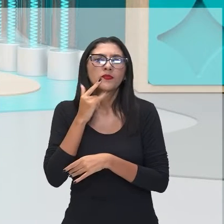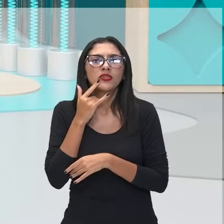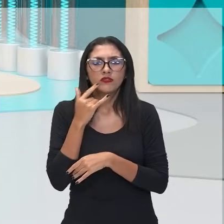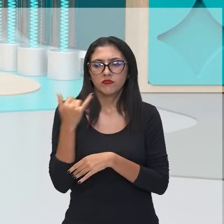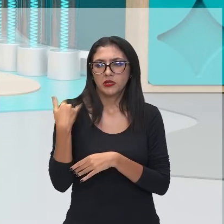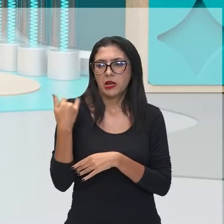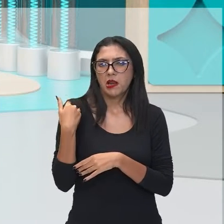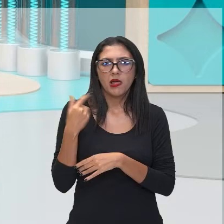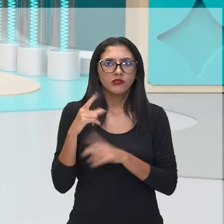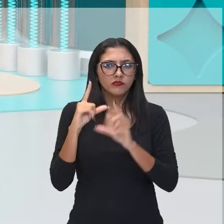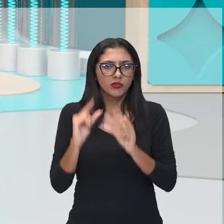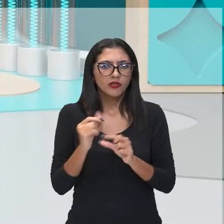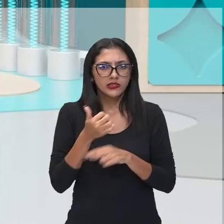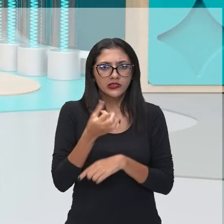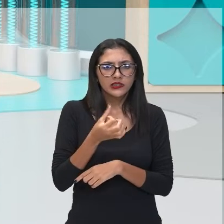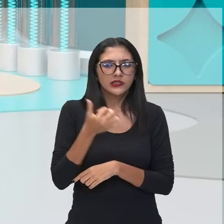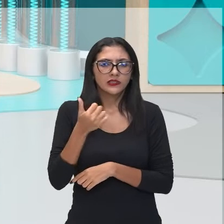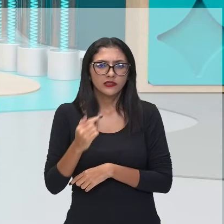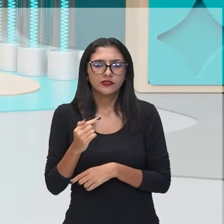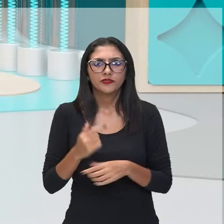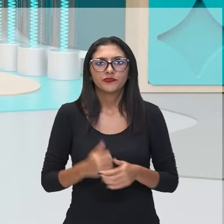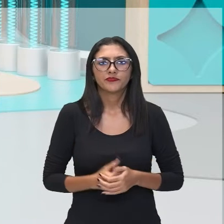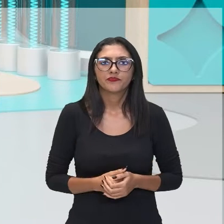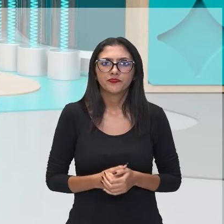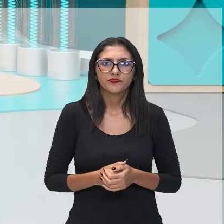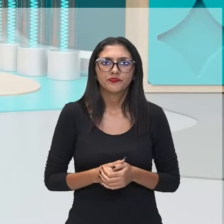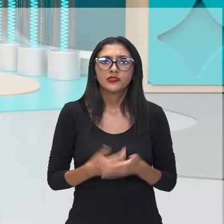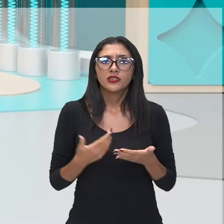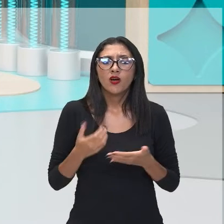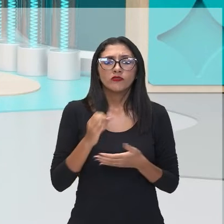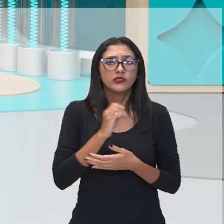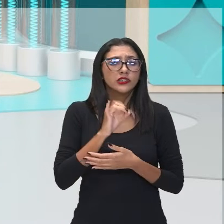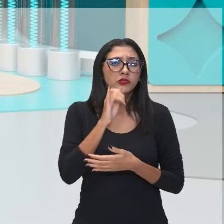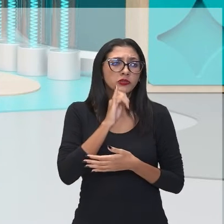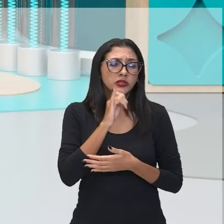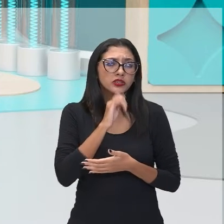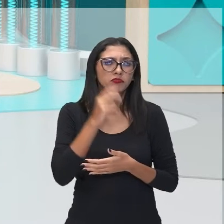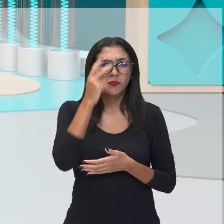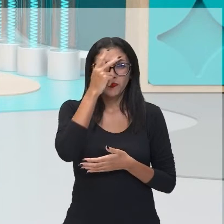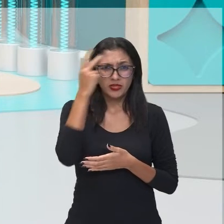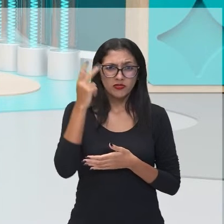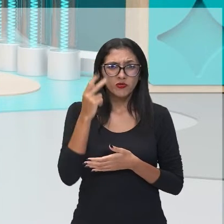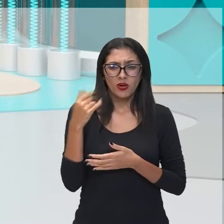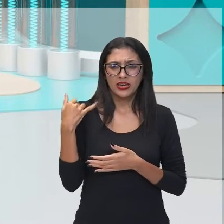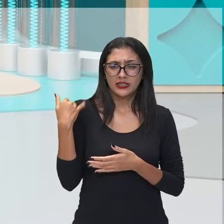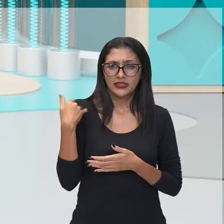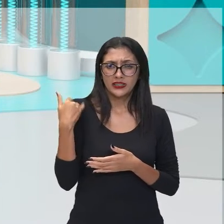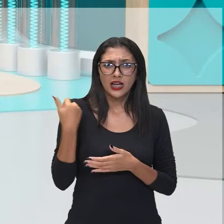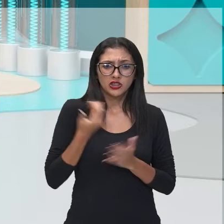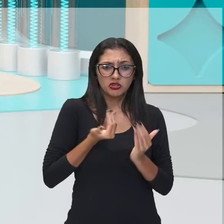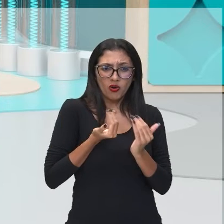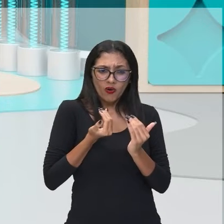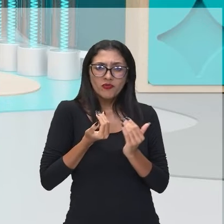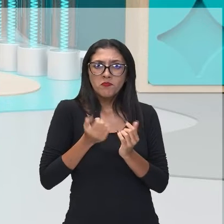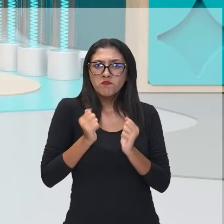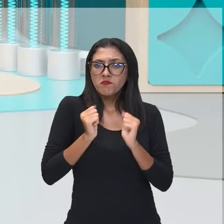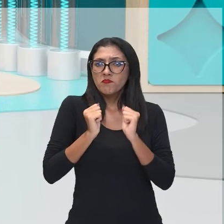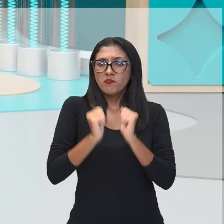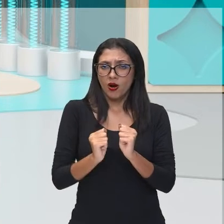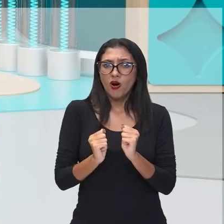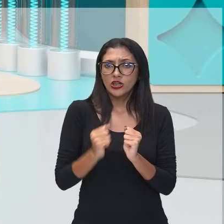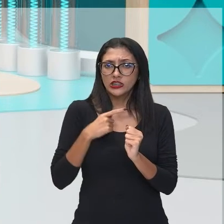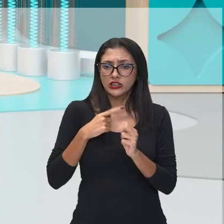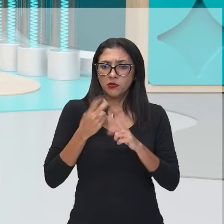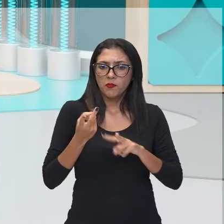anos. Se reduzir a maioridade penal, se adolescentes podem responder por seus crimes a partir dos